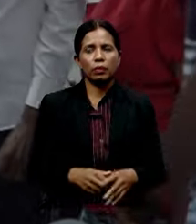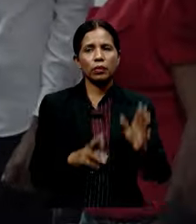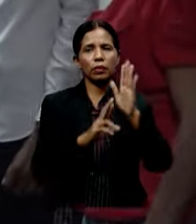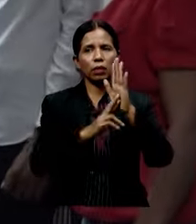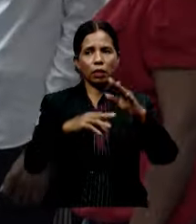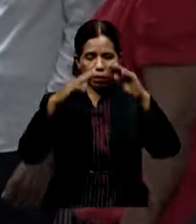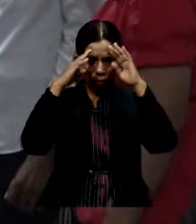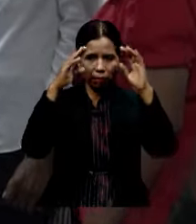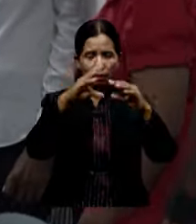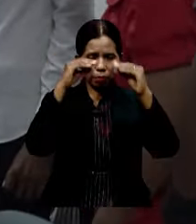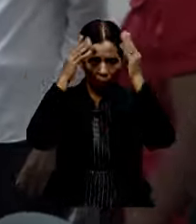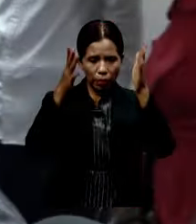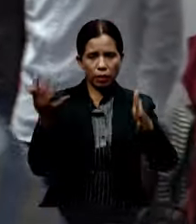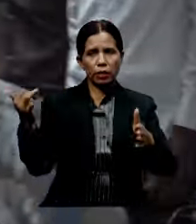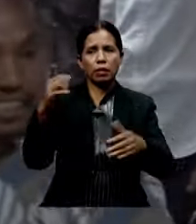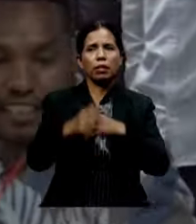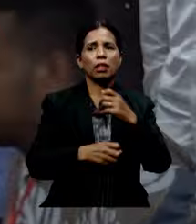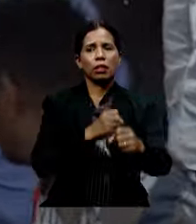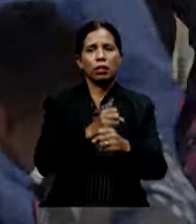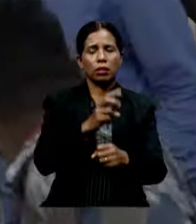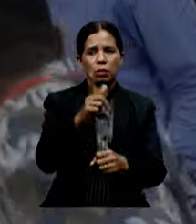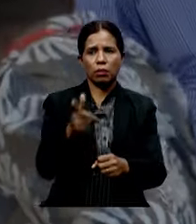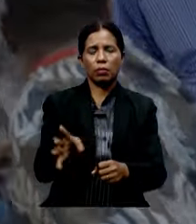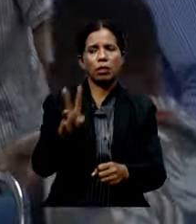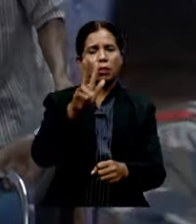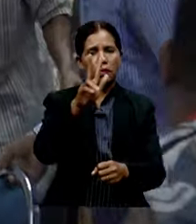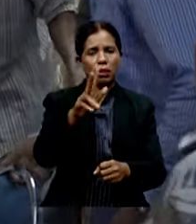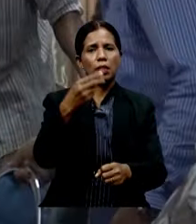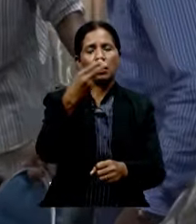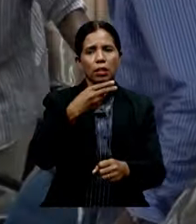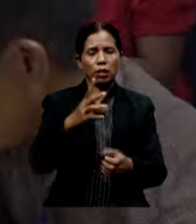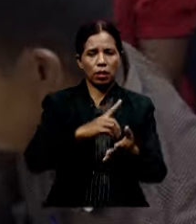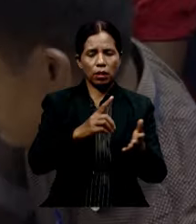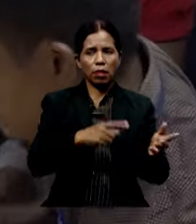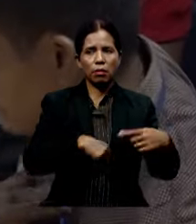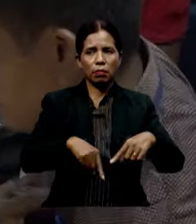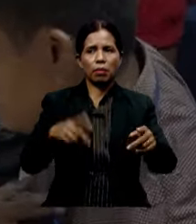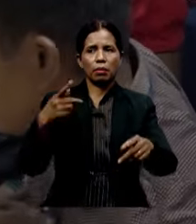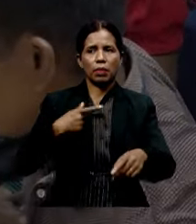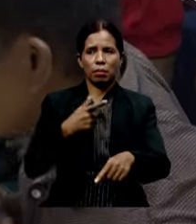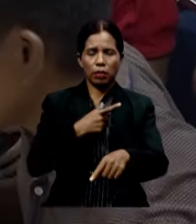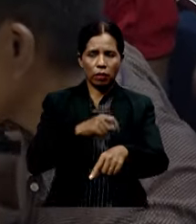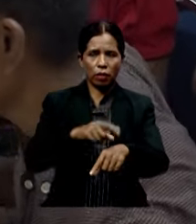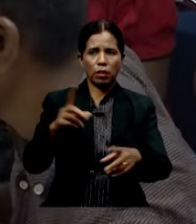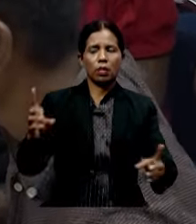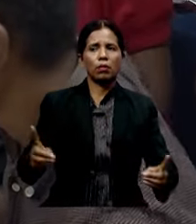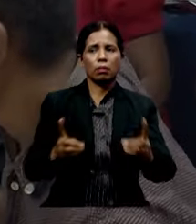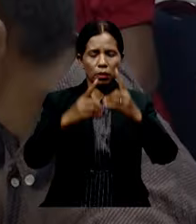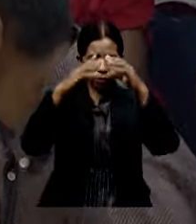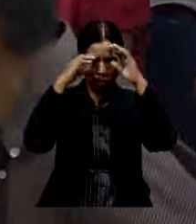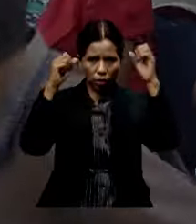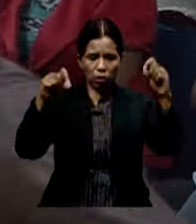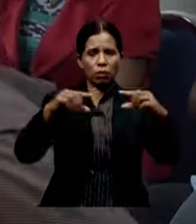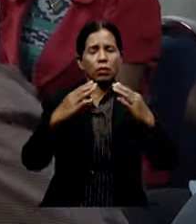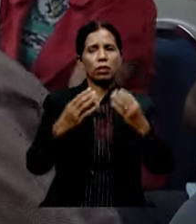Representante professor contratado Sira Yatina Ri, um rua Rorei Sentolo, Quintané, Hakadba Parlamento Nacional, Rori Assurumalo, o presidente e comissão de